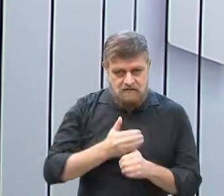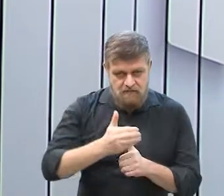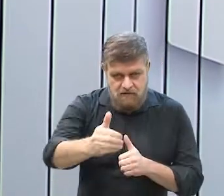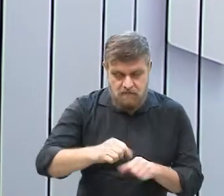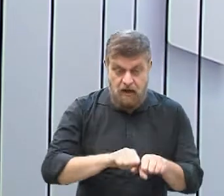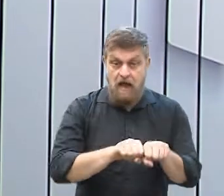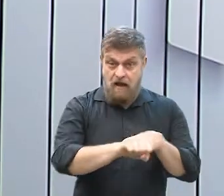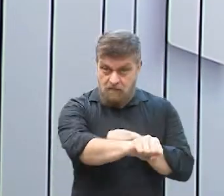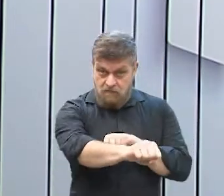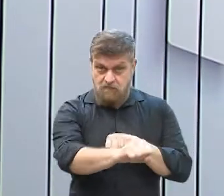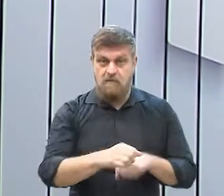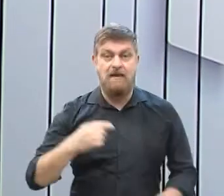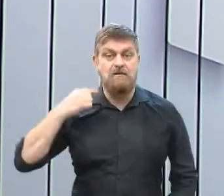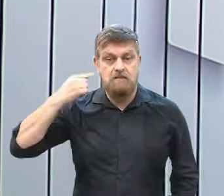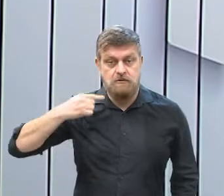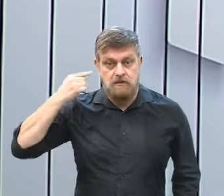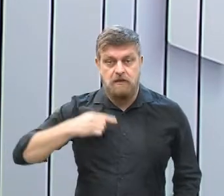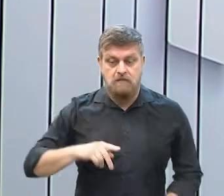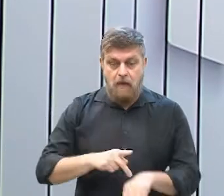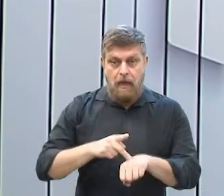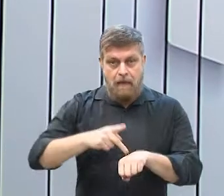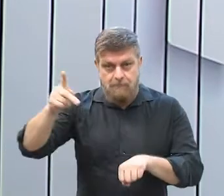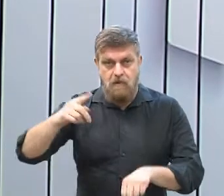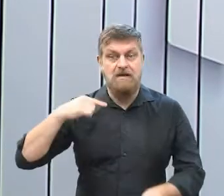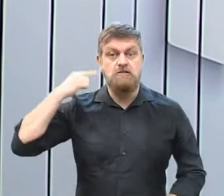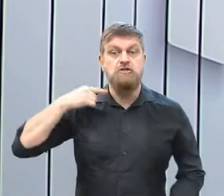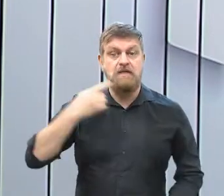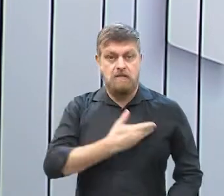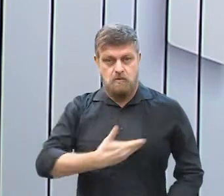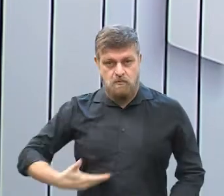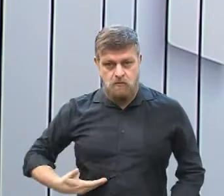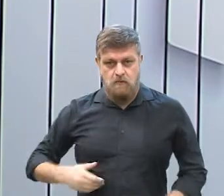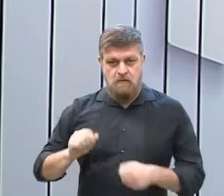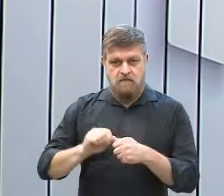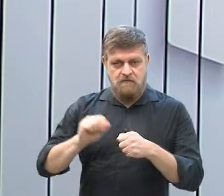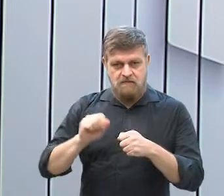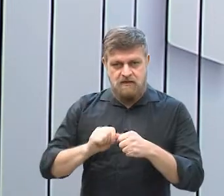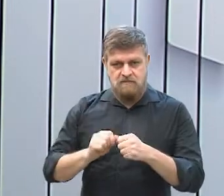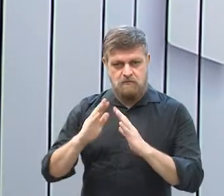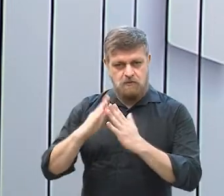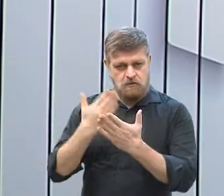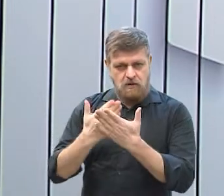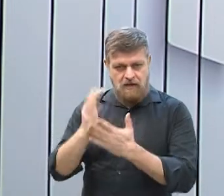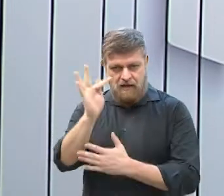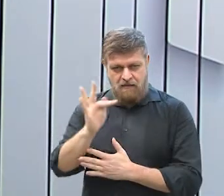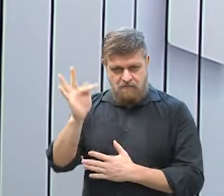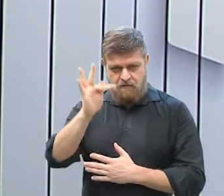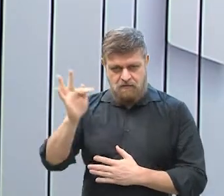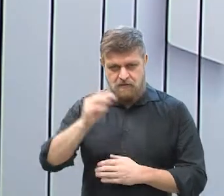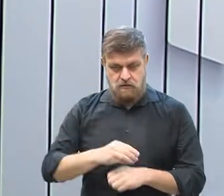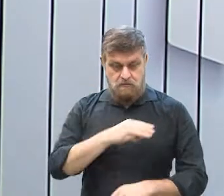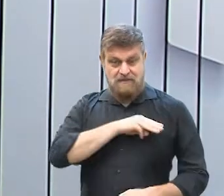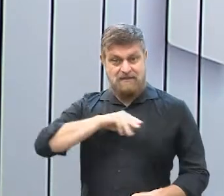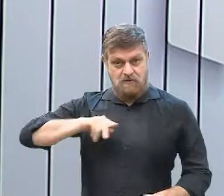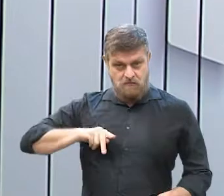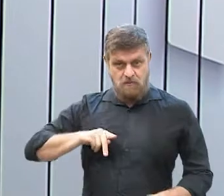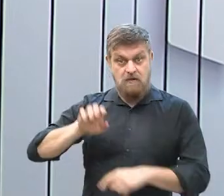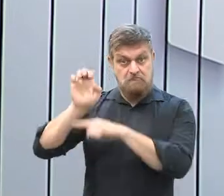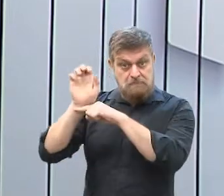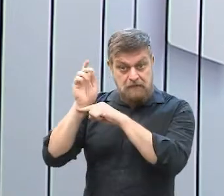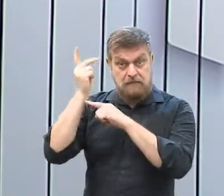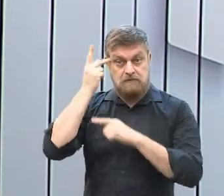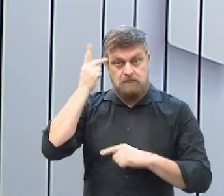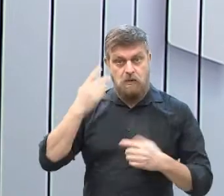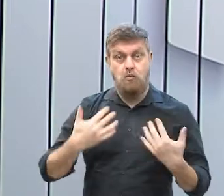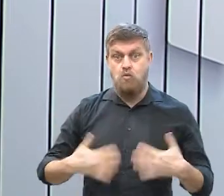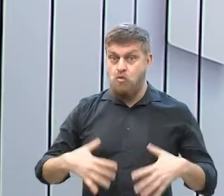e pós-graduado em Direito Público pela Escola Superior do Ministério Público do Estado de São Paulo. Aqui na Câmara é